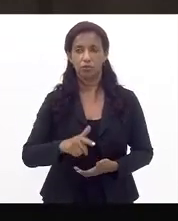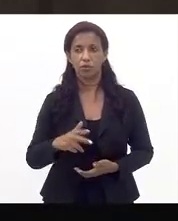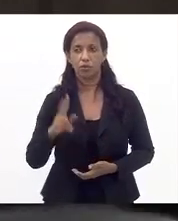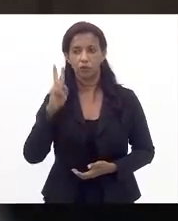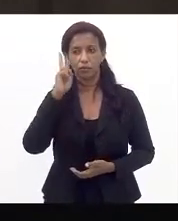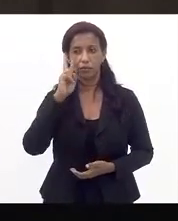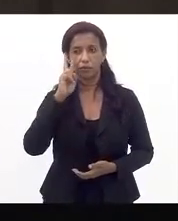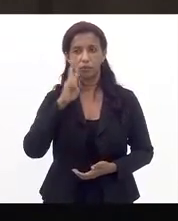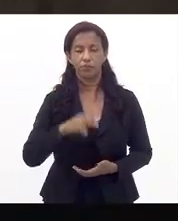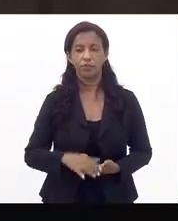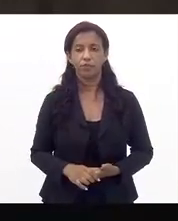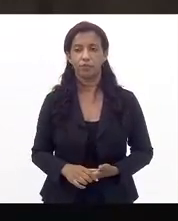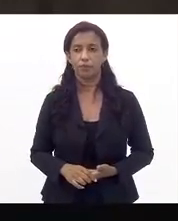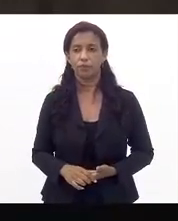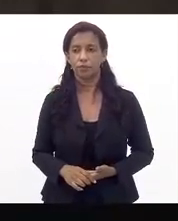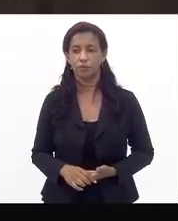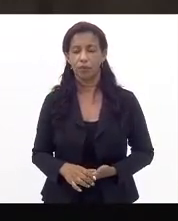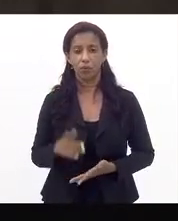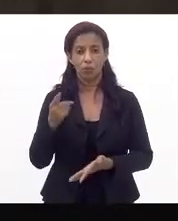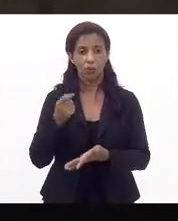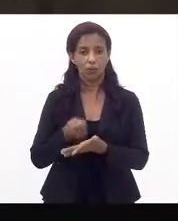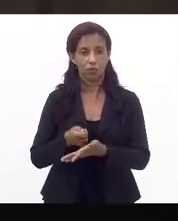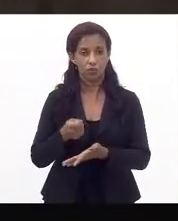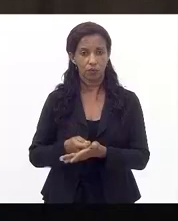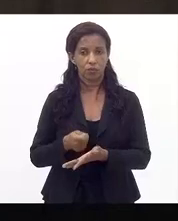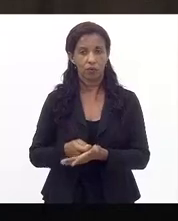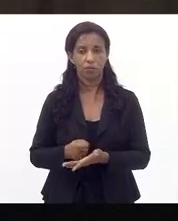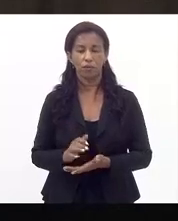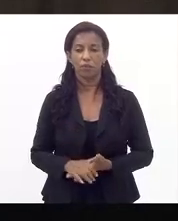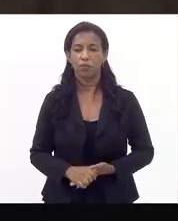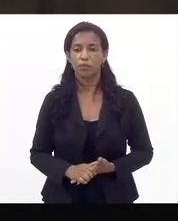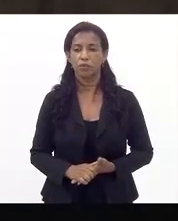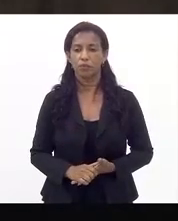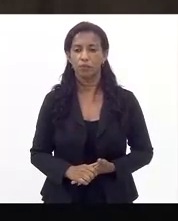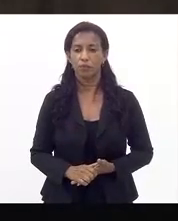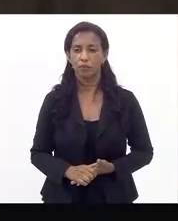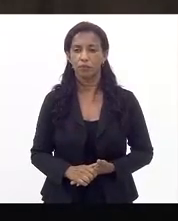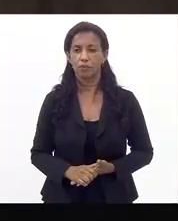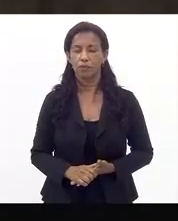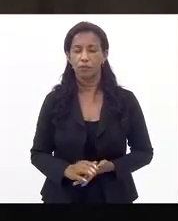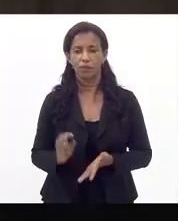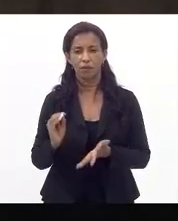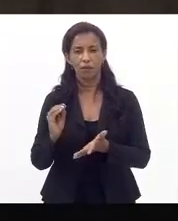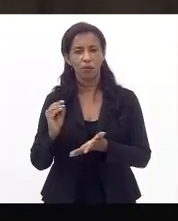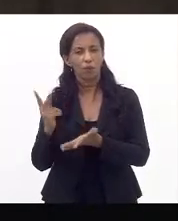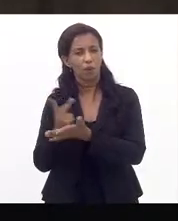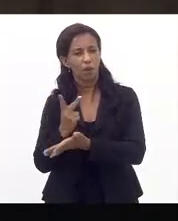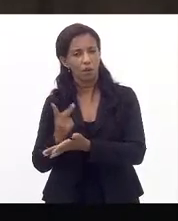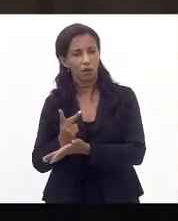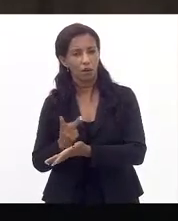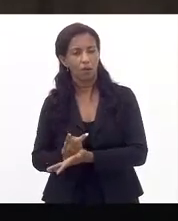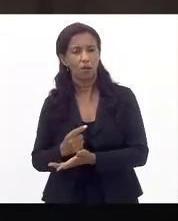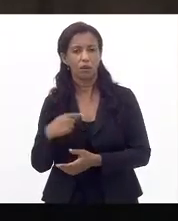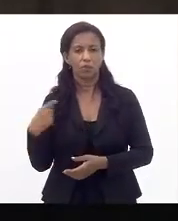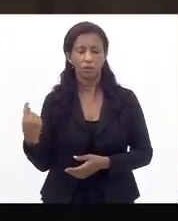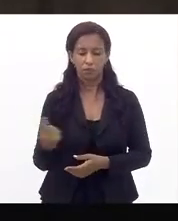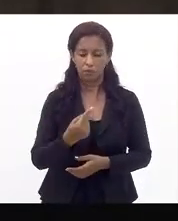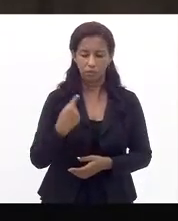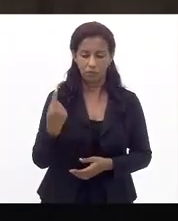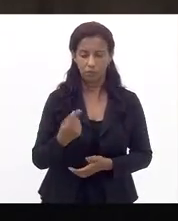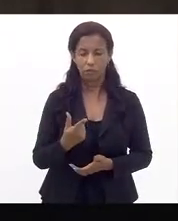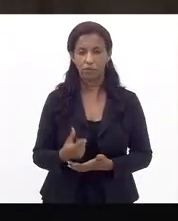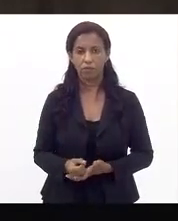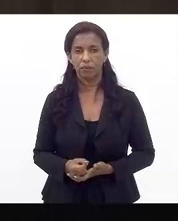ratificar confirmar uma injustiça que nós estamos